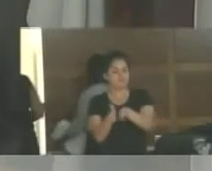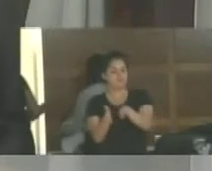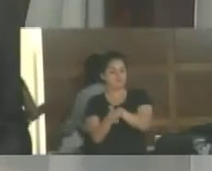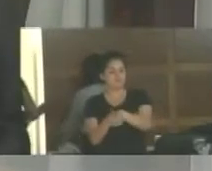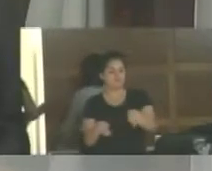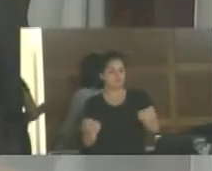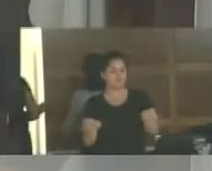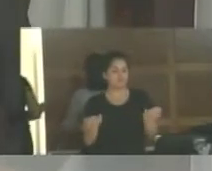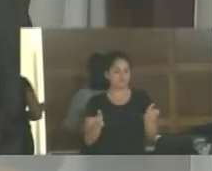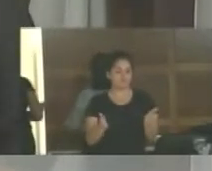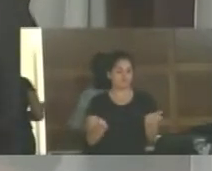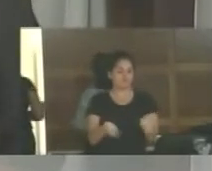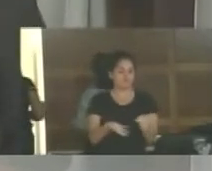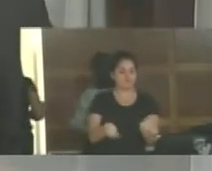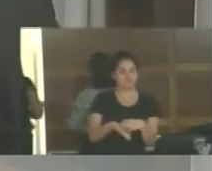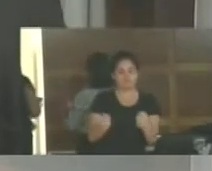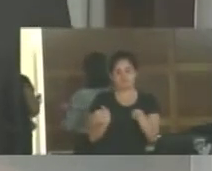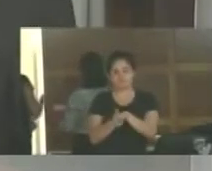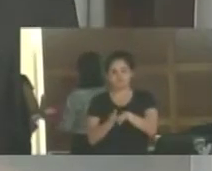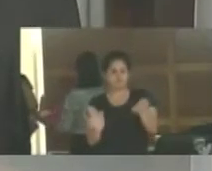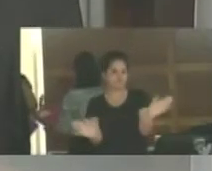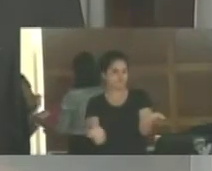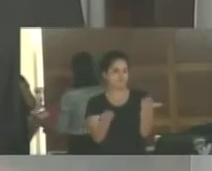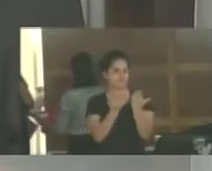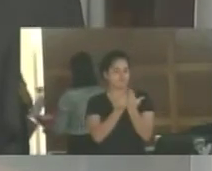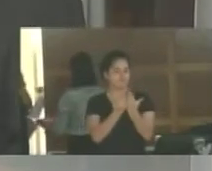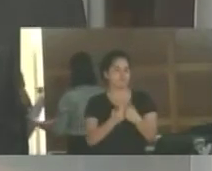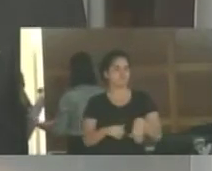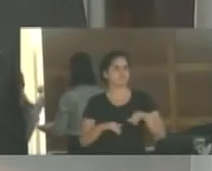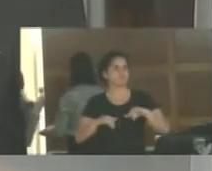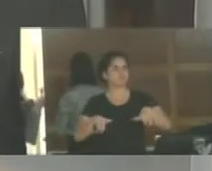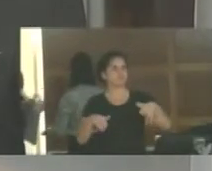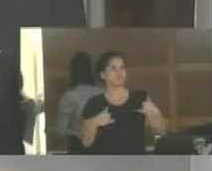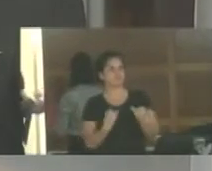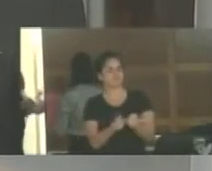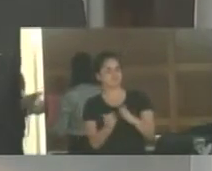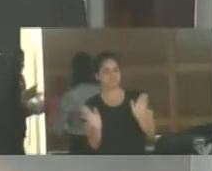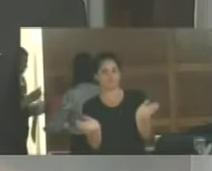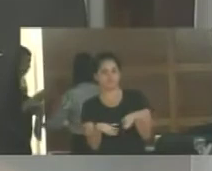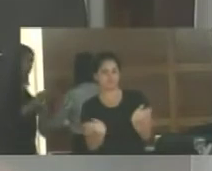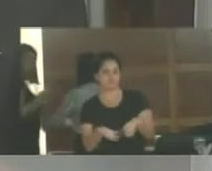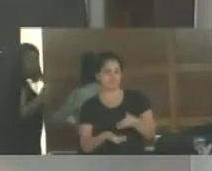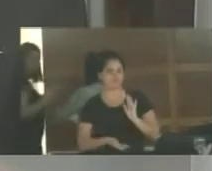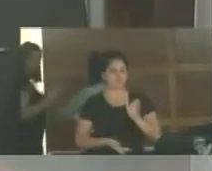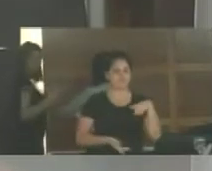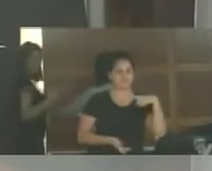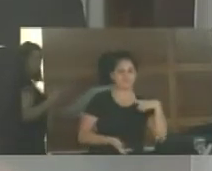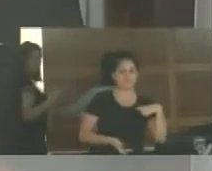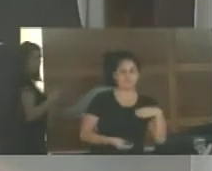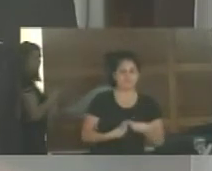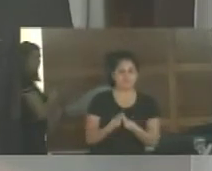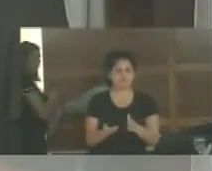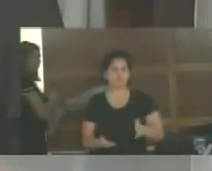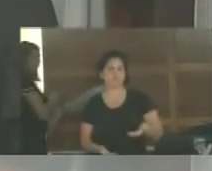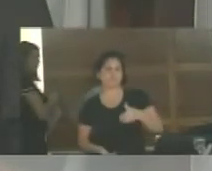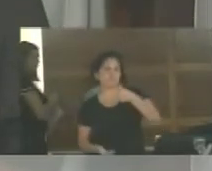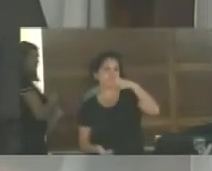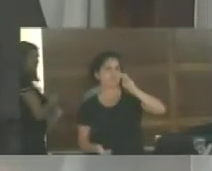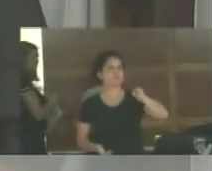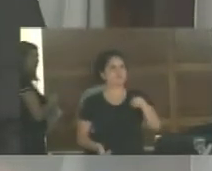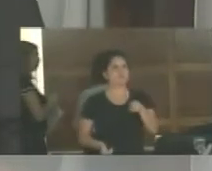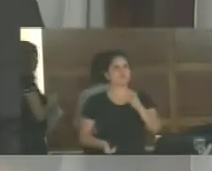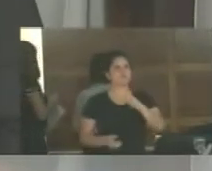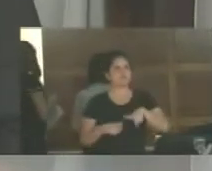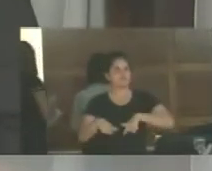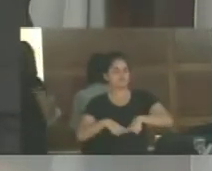porto, infelizmente, está praticamente fechado. A Brasfel, hoje, que já gerou quase 15 mil empregos direto